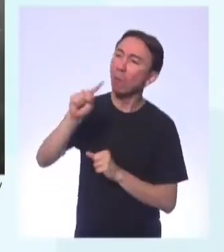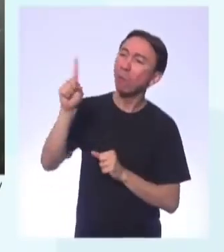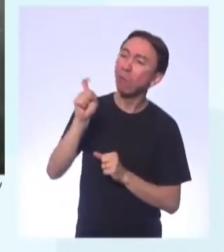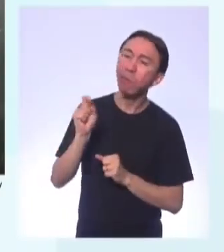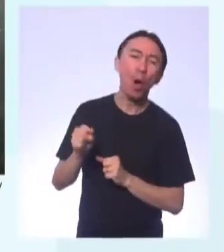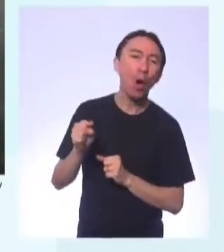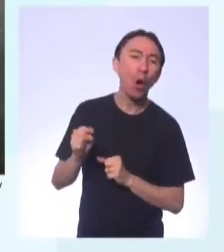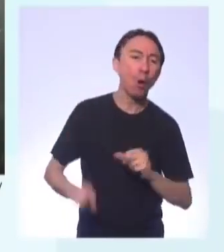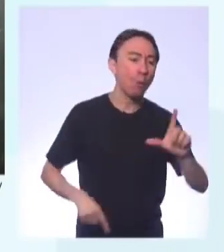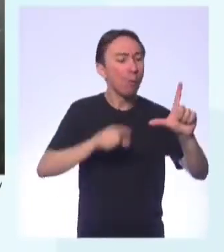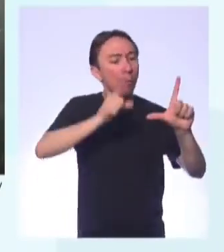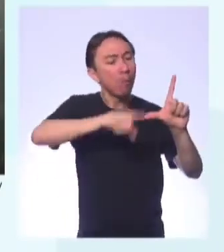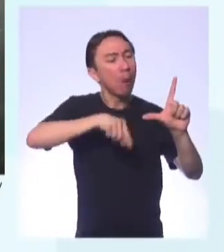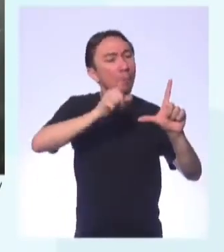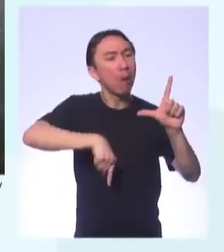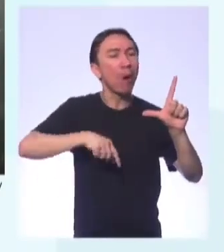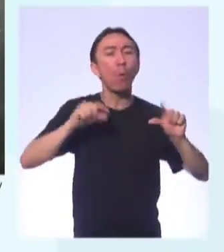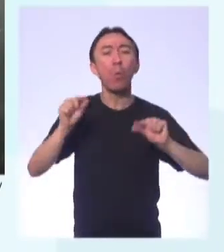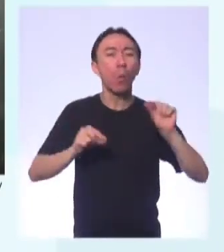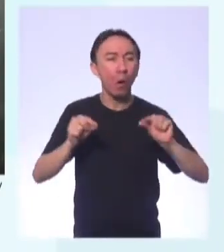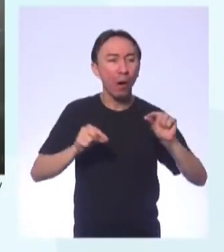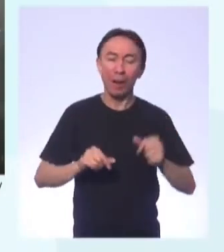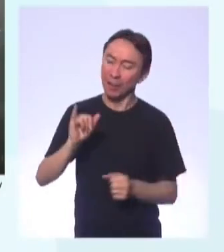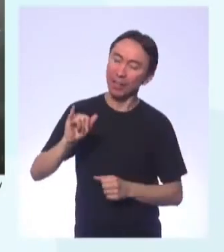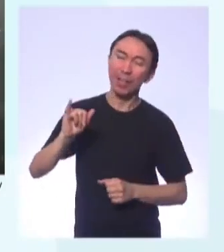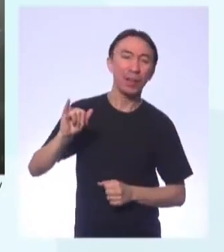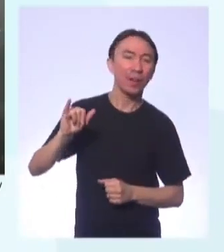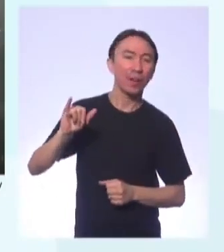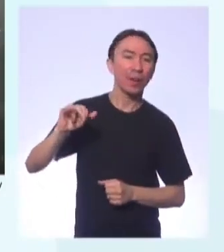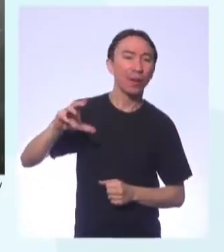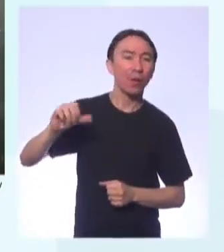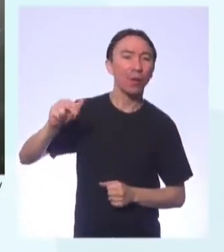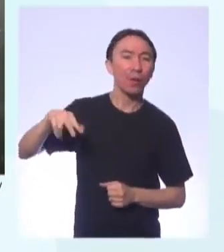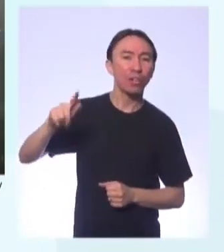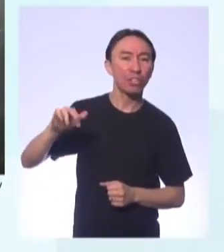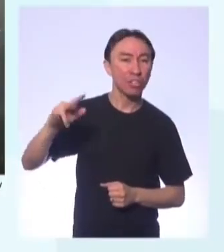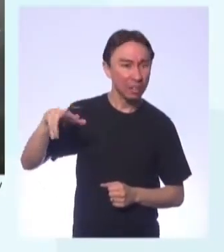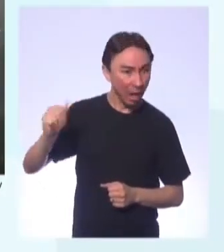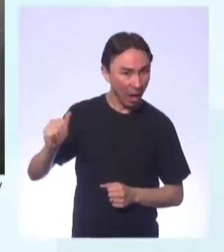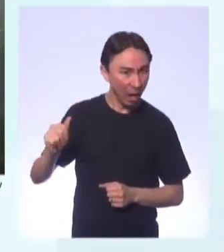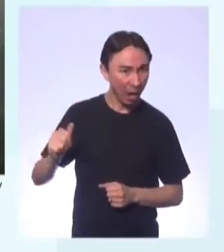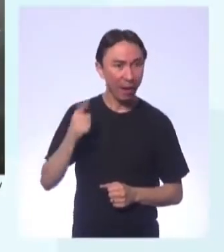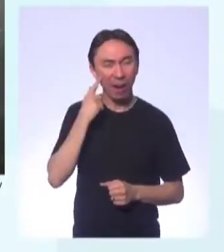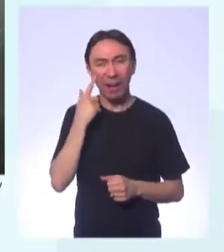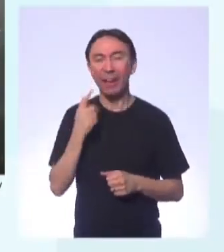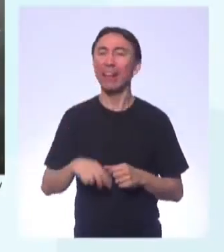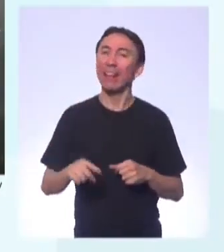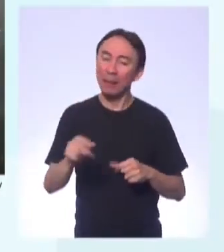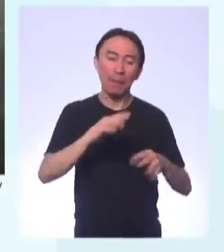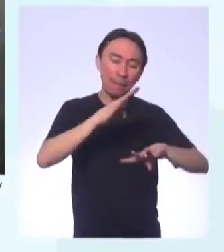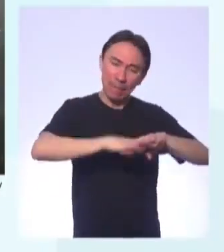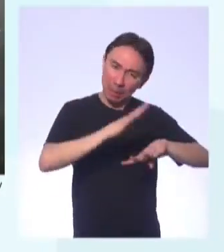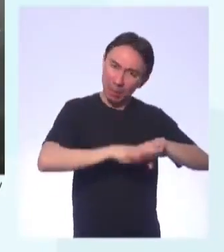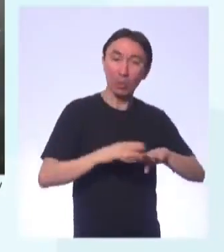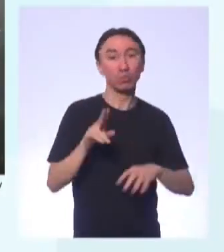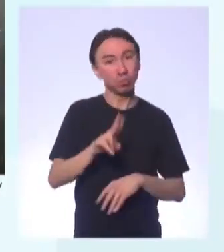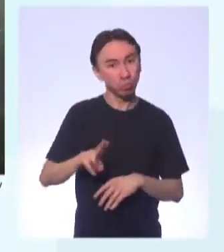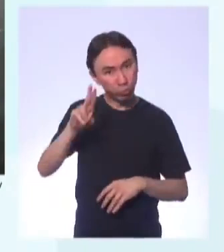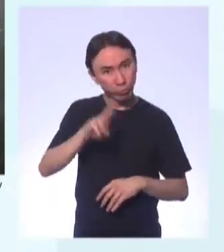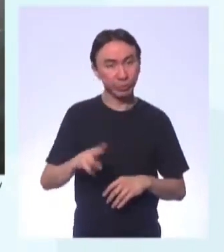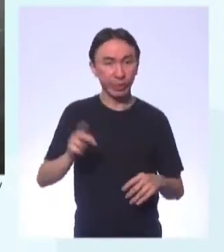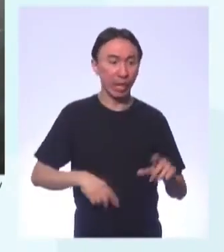variável então parte né parte da matemática que utiliza símbolos ou letras nossas não falar muito aí sobre isso